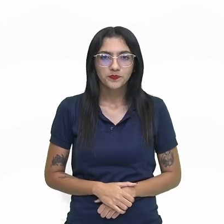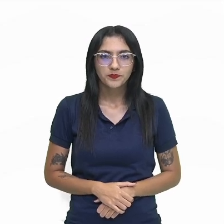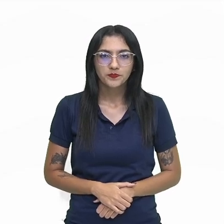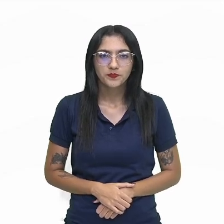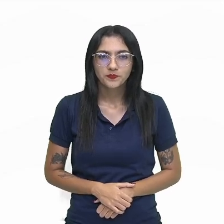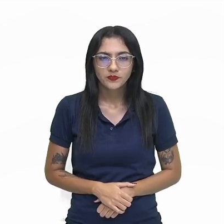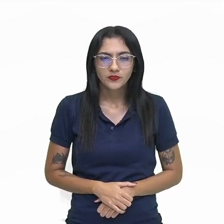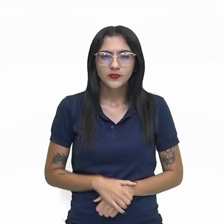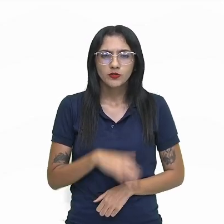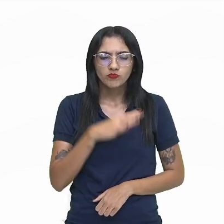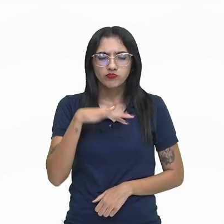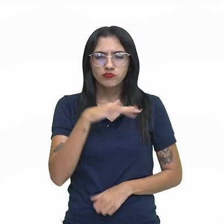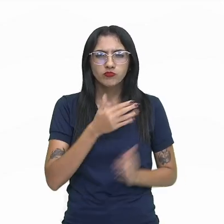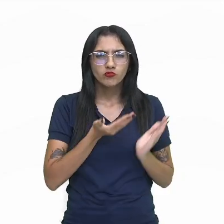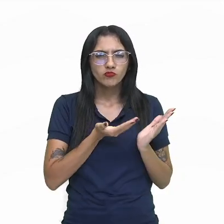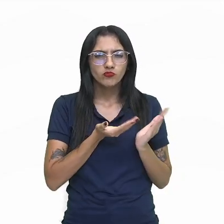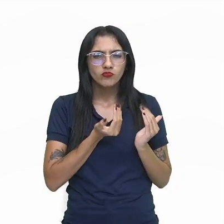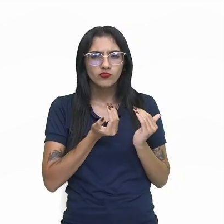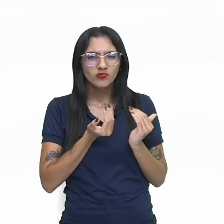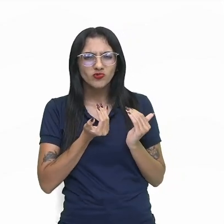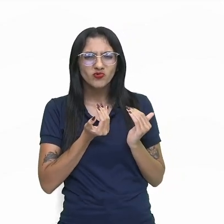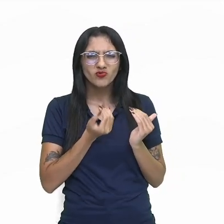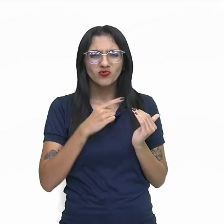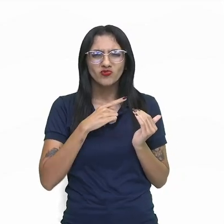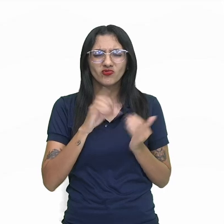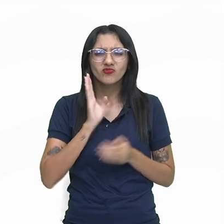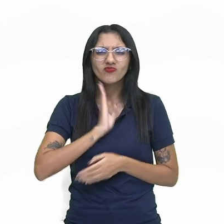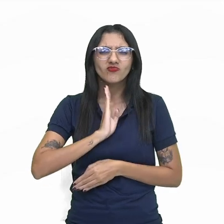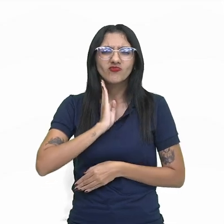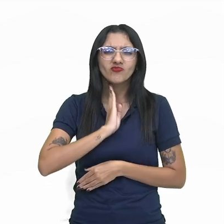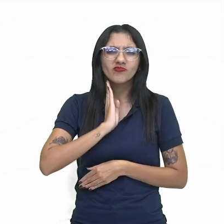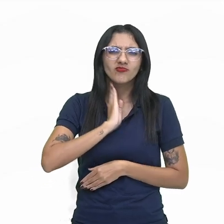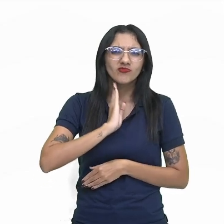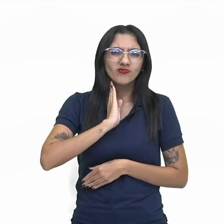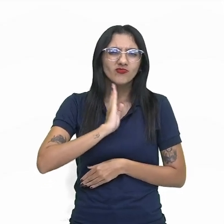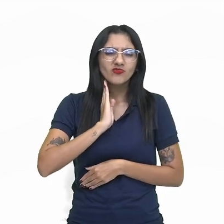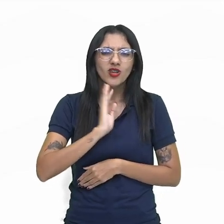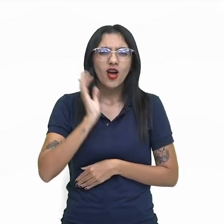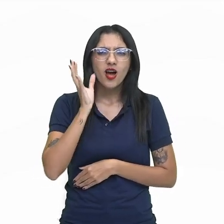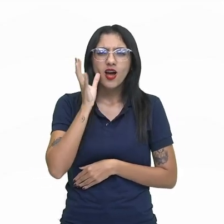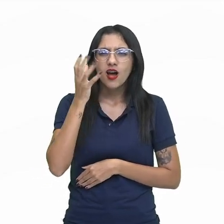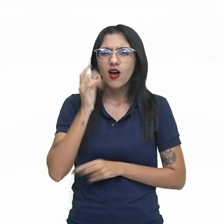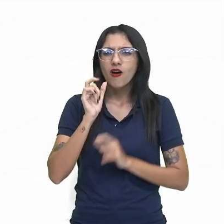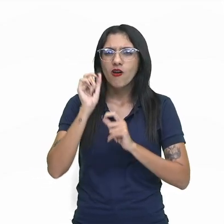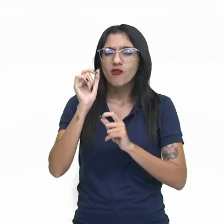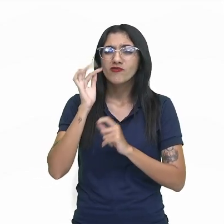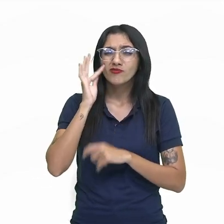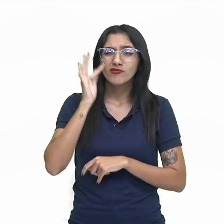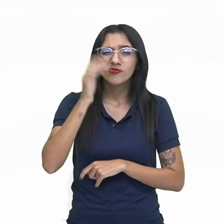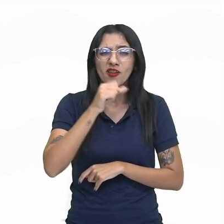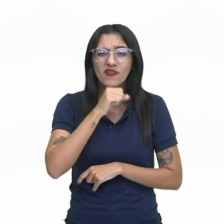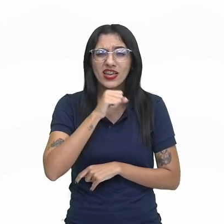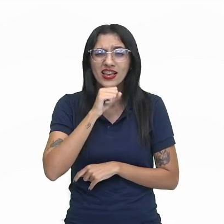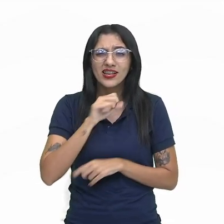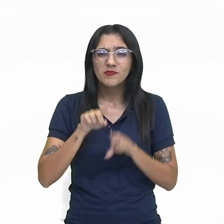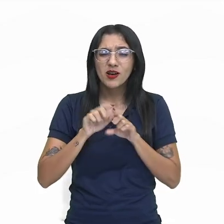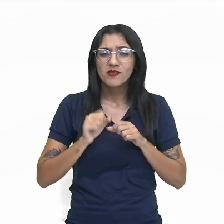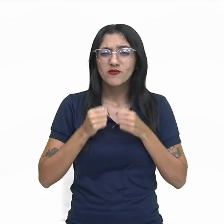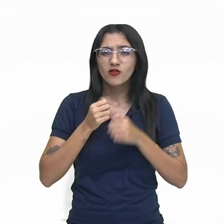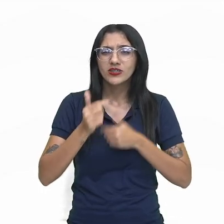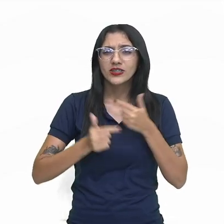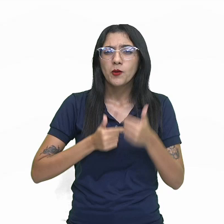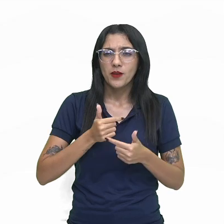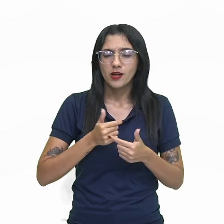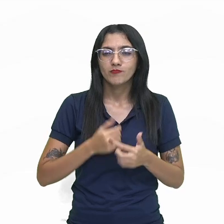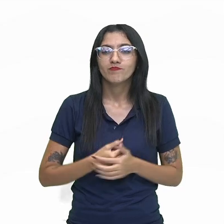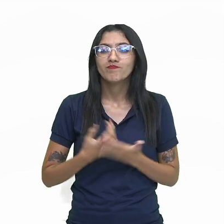é preguiçosa resulta em velhice que é trabalhadora. Veja bem, qual é a oração